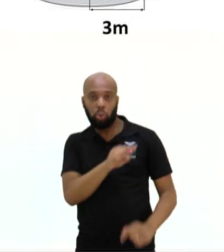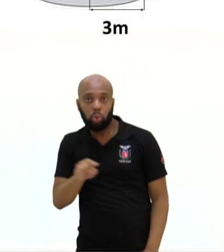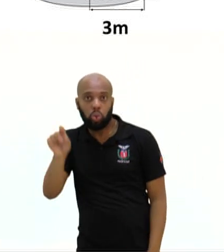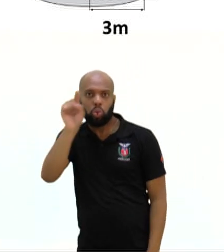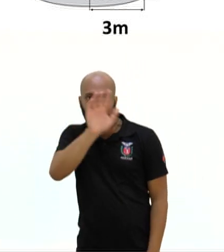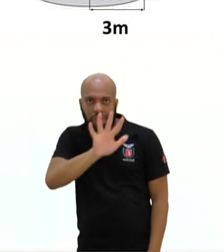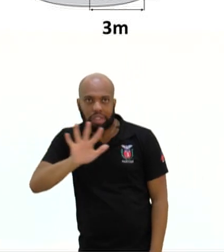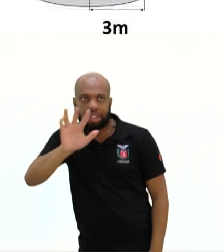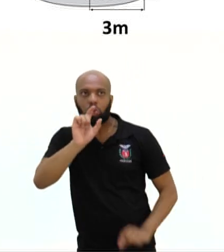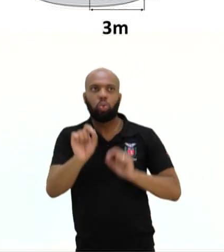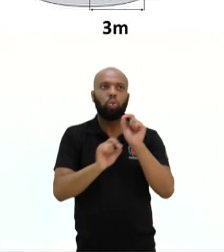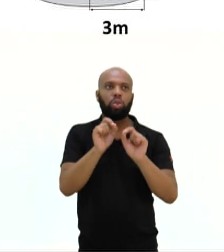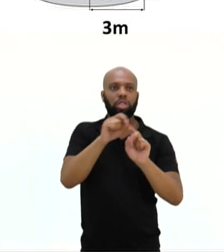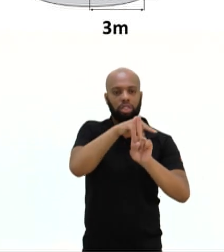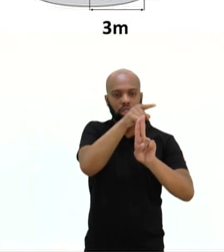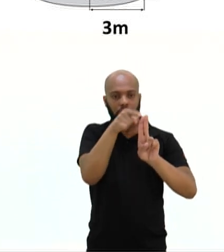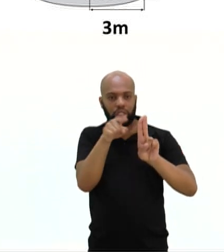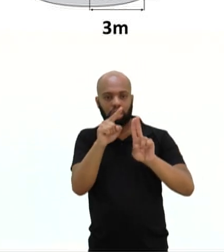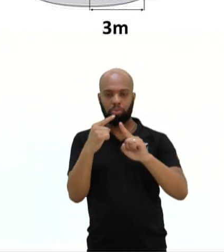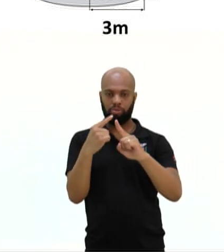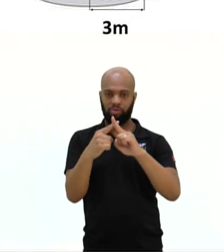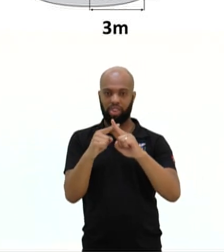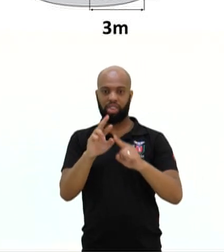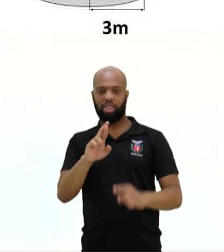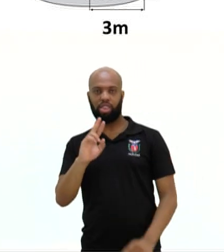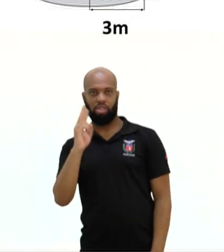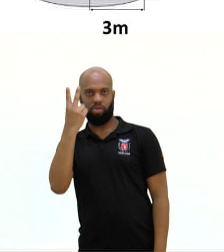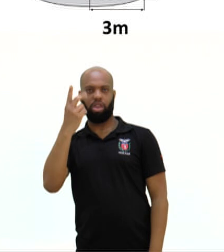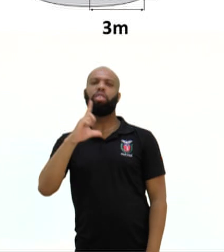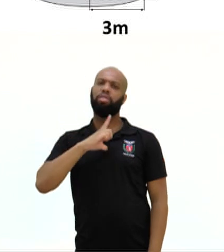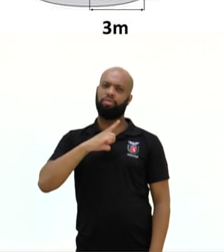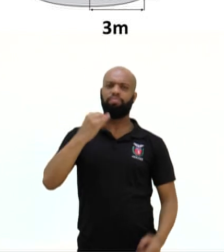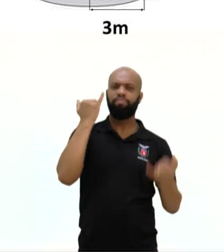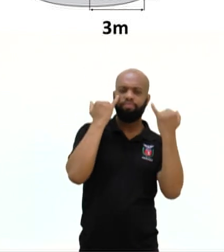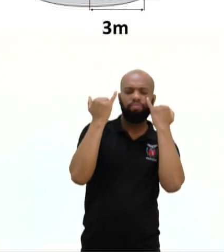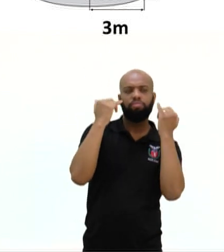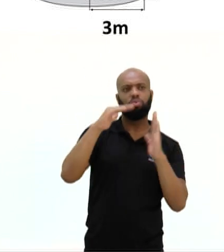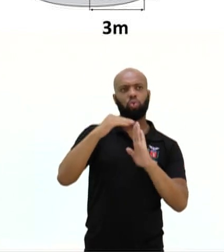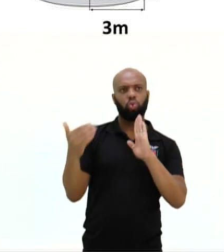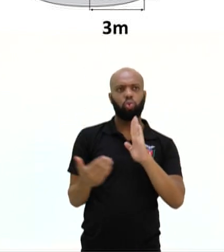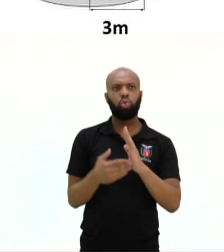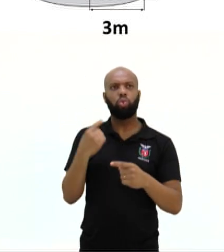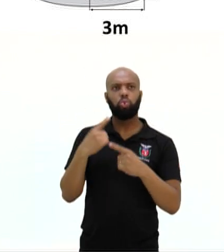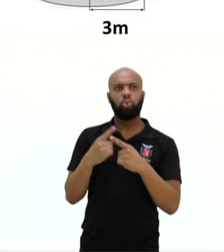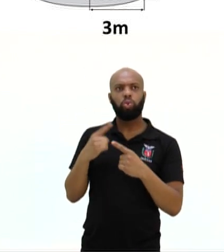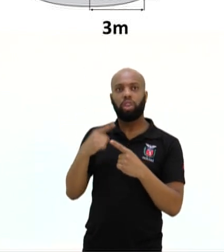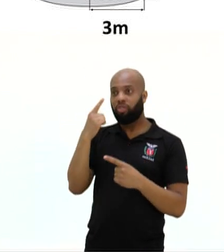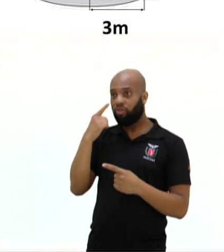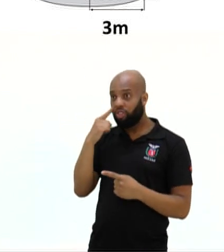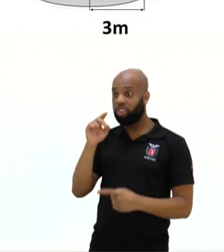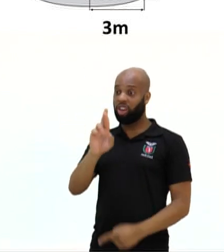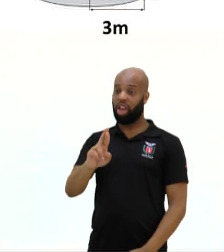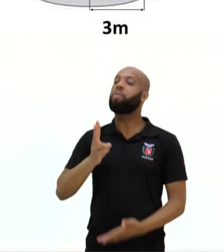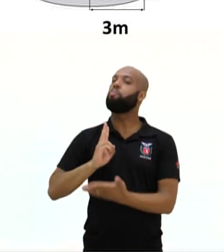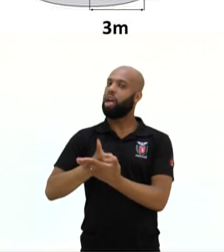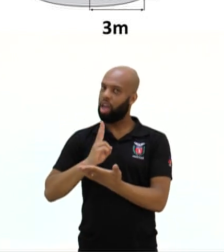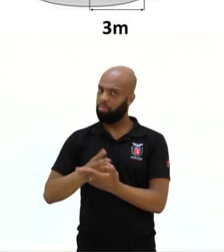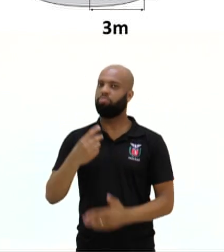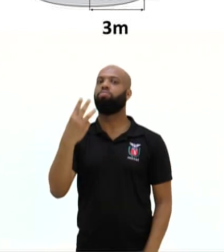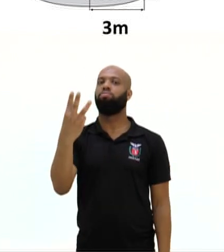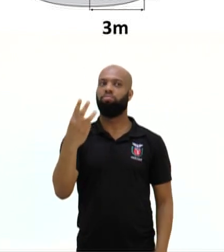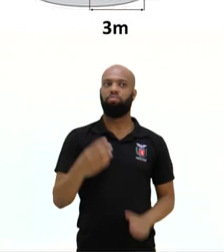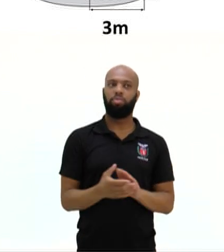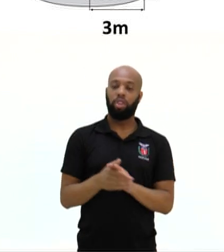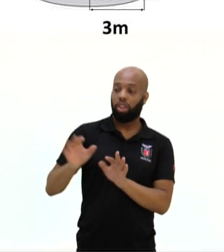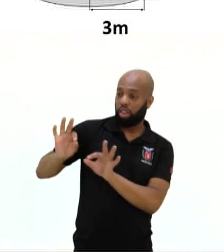raio ao quadrado. Então, nós temos todas essas informações, porque observem aqui que o nosso raio vale 3, certo?